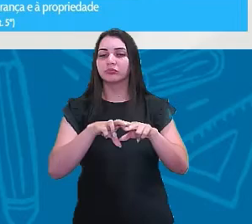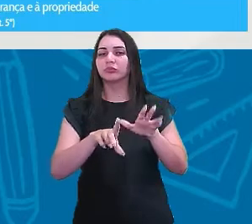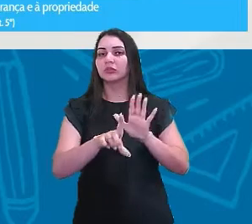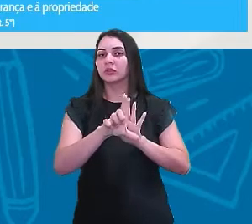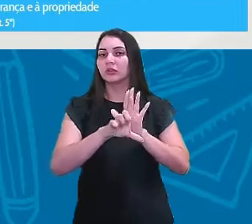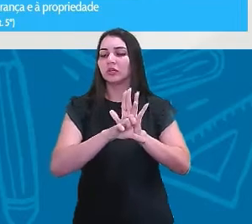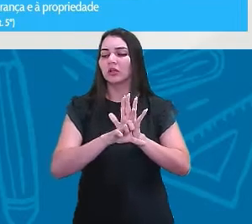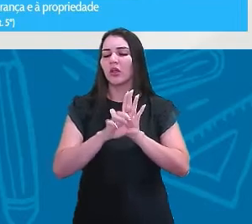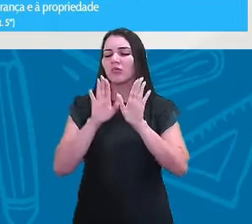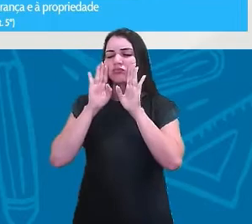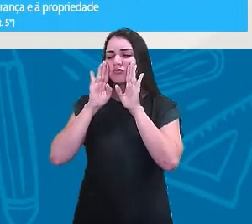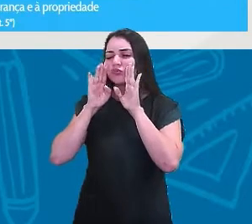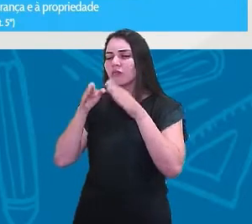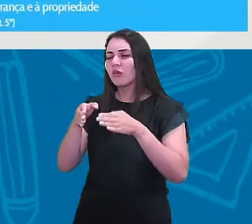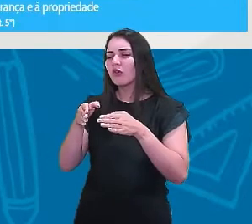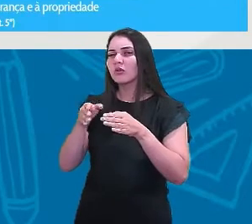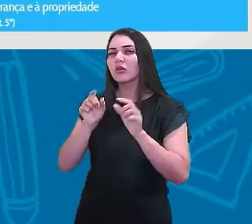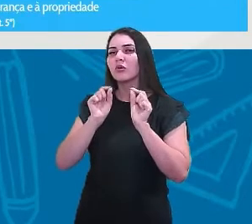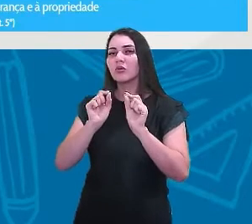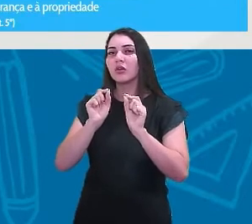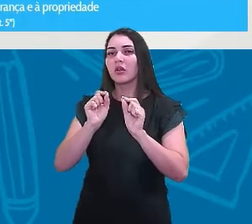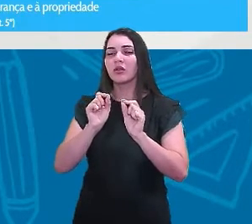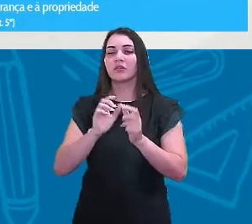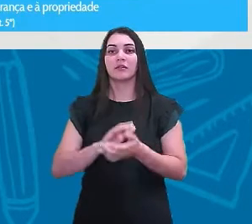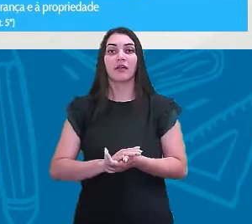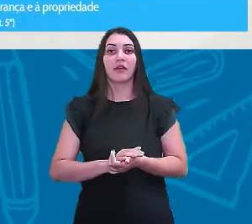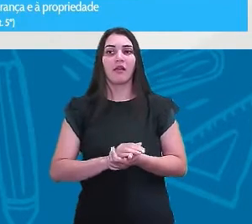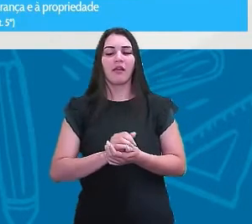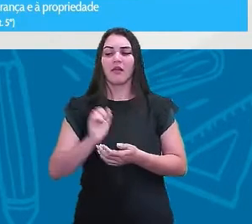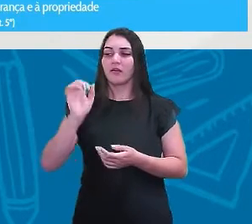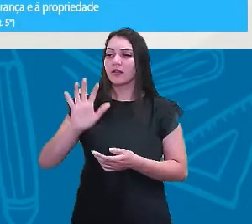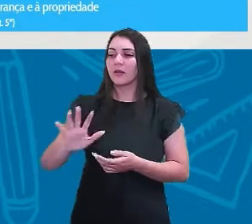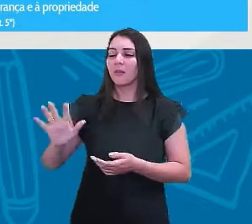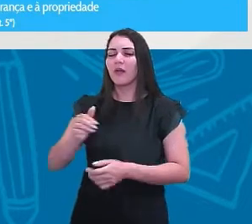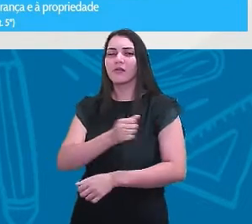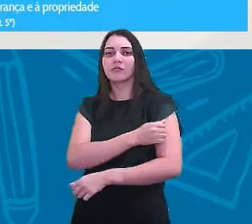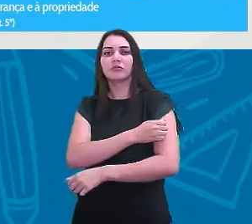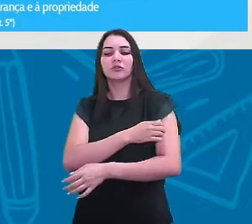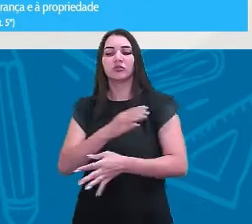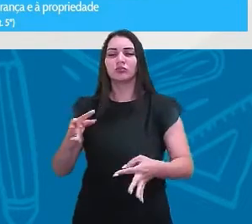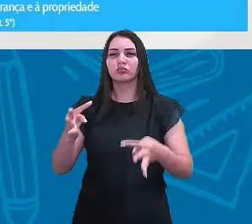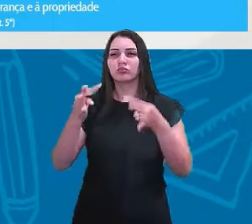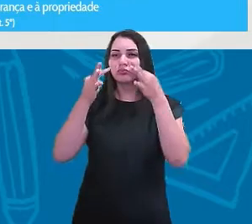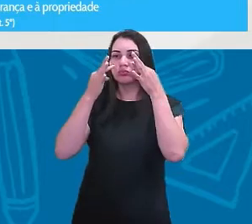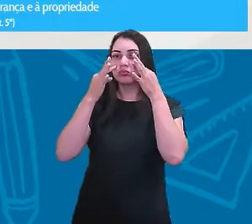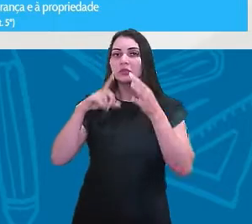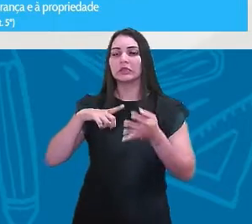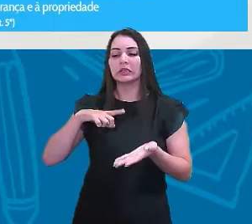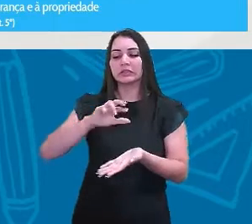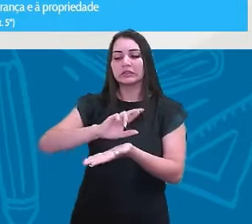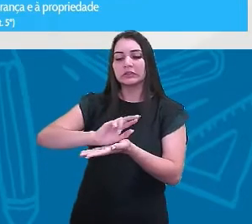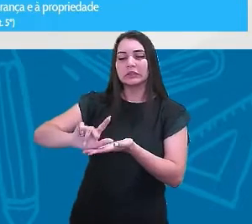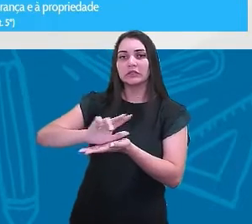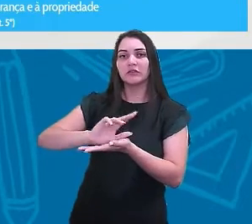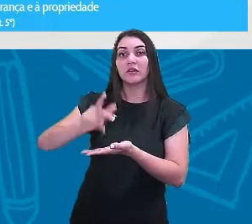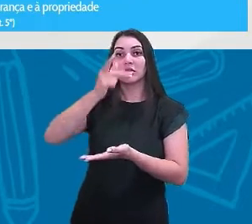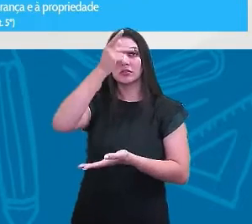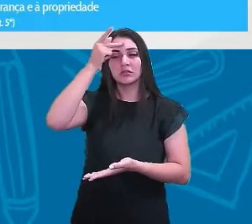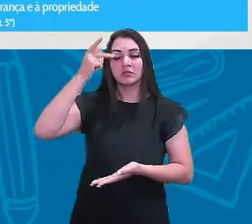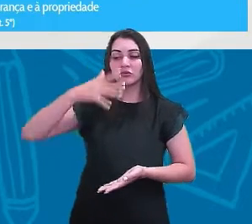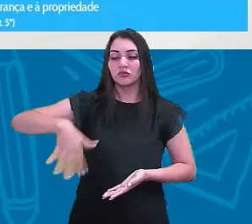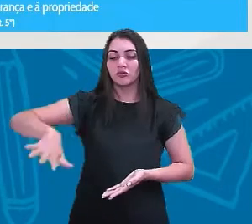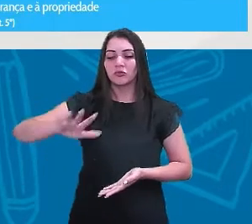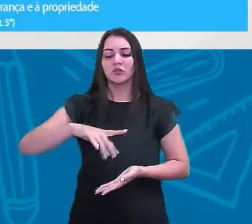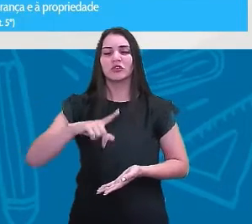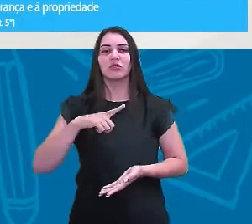imagem. Foca aí para esses alunos prestarem bastante atenção. Vocês estão vendo aí várias pessoas, não é? Todas elas de um